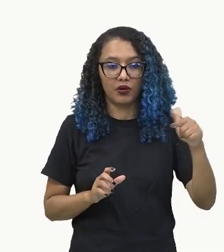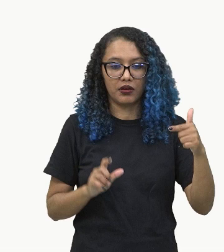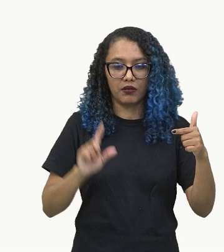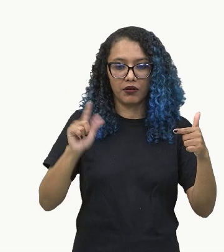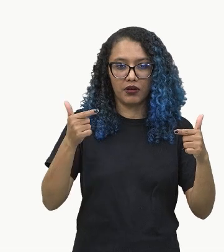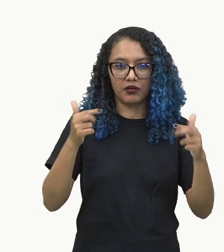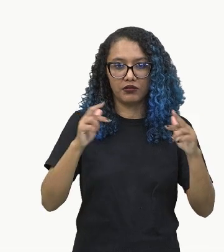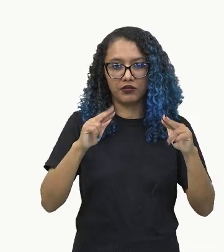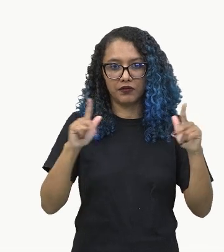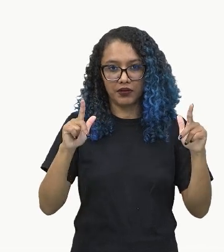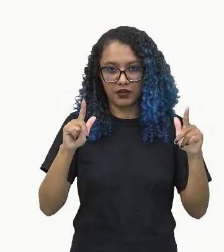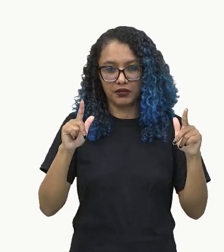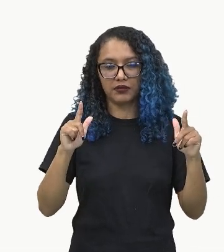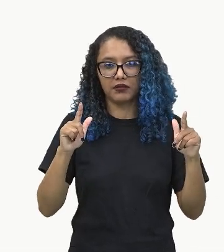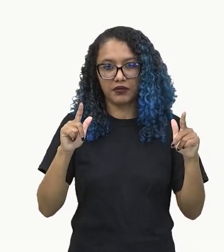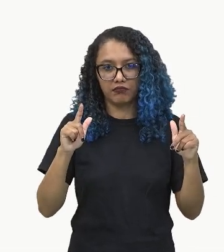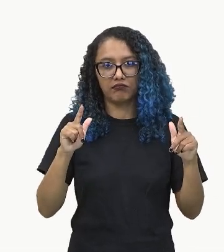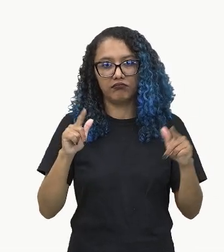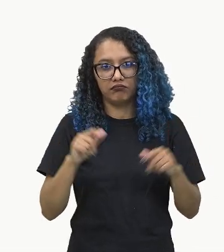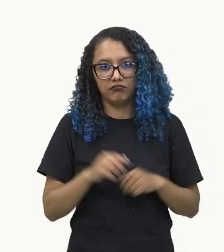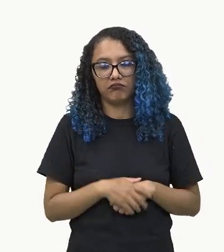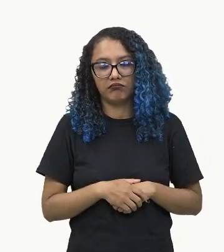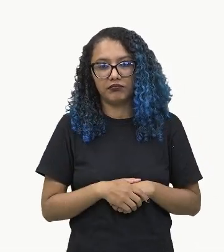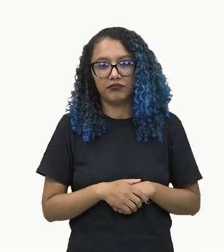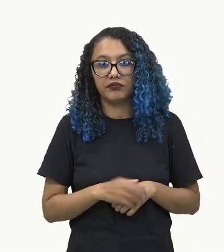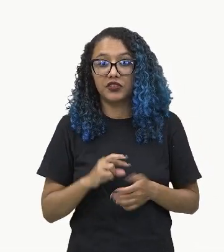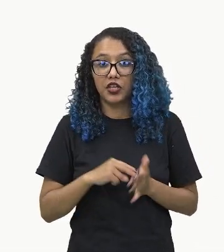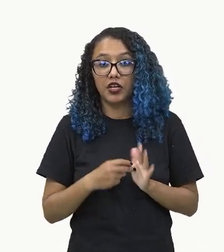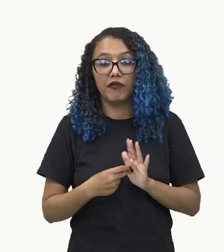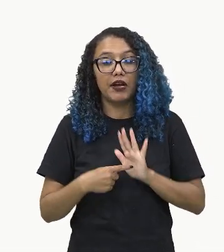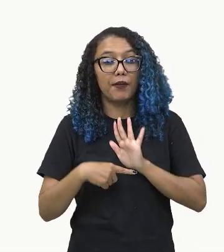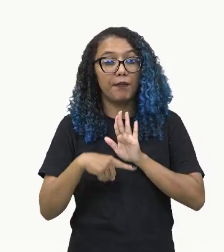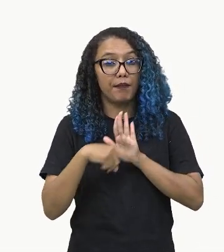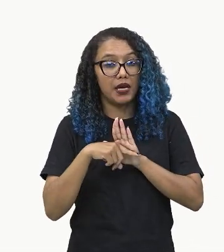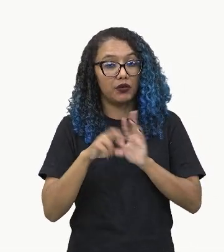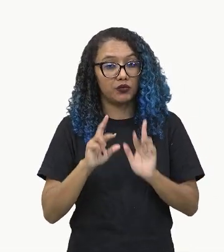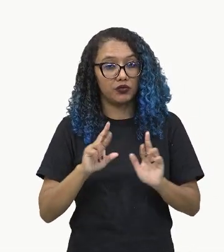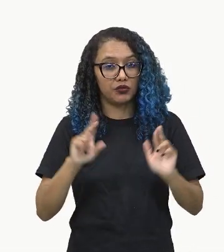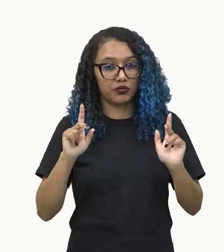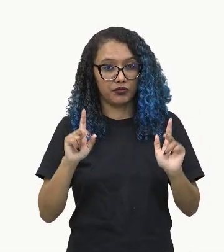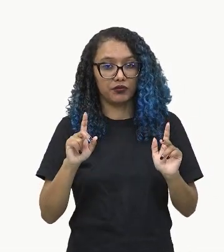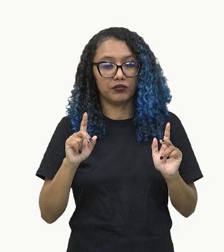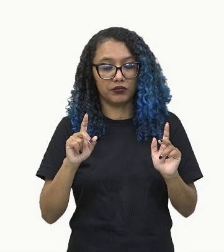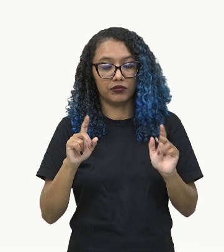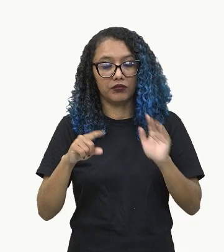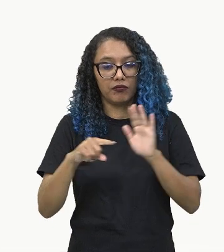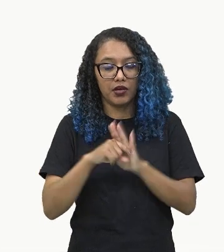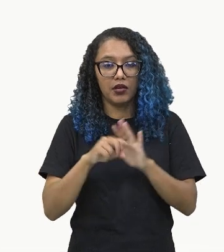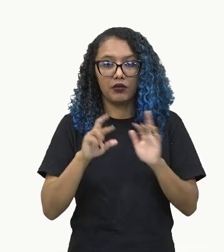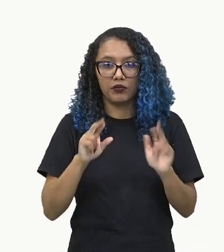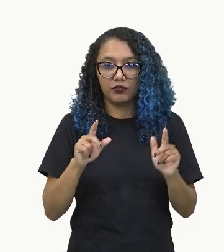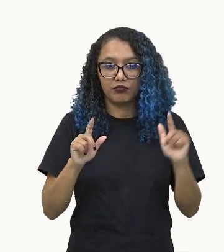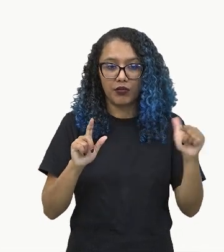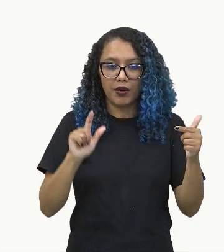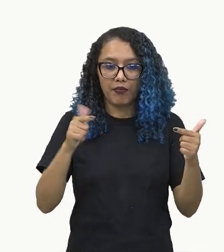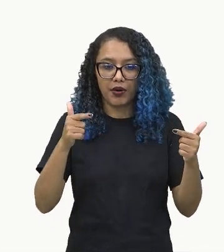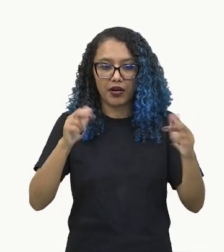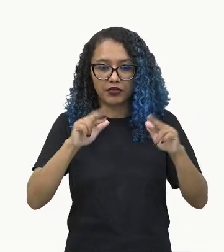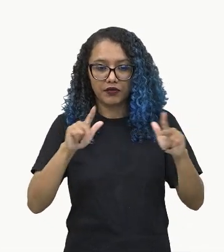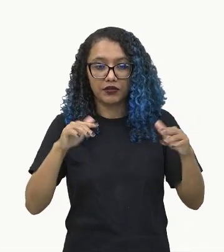Diferença menos de 2 quadrados. Tá? 2 termos elevado ao